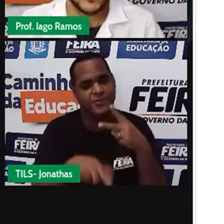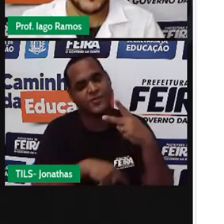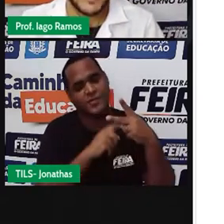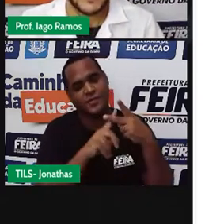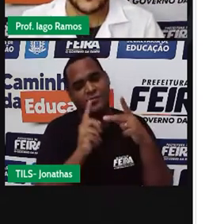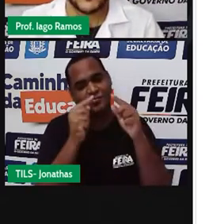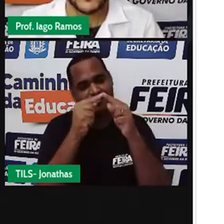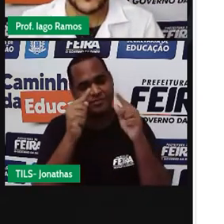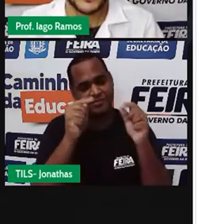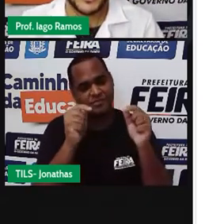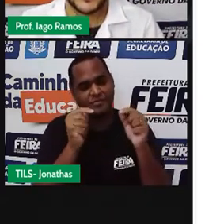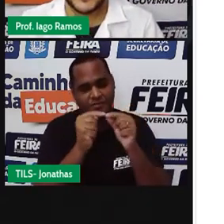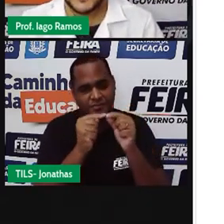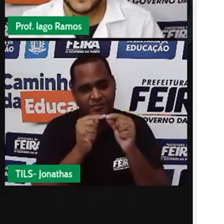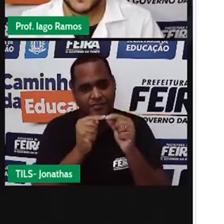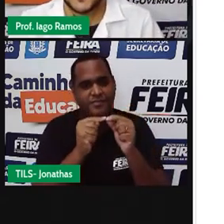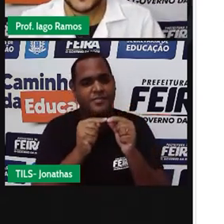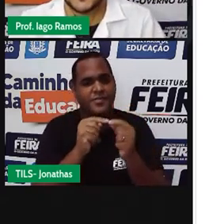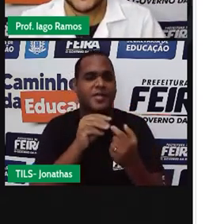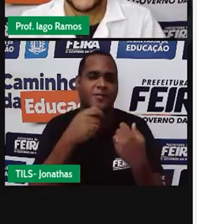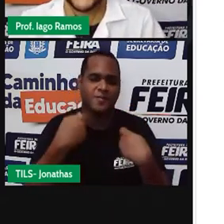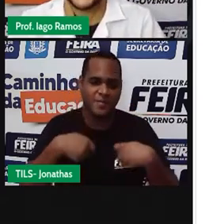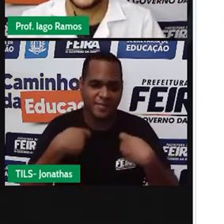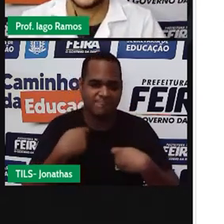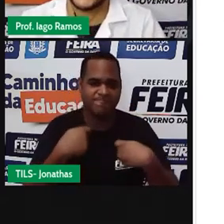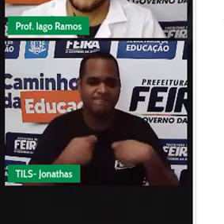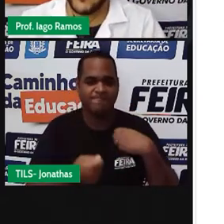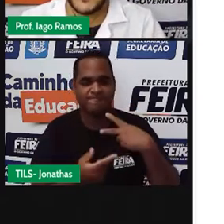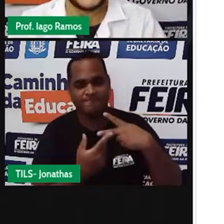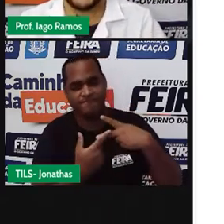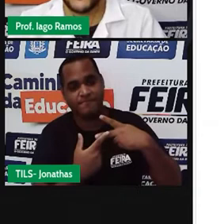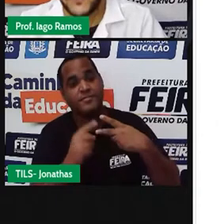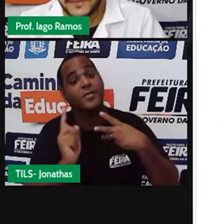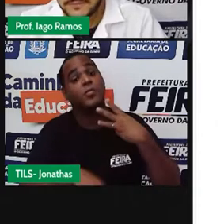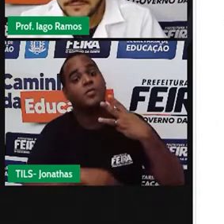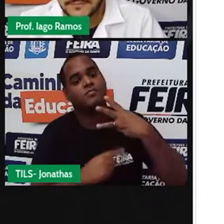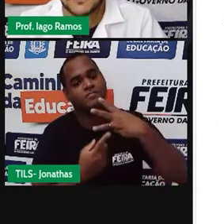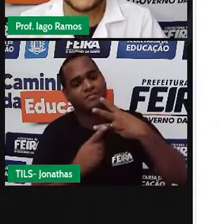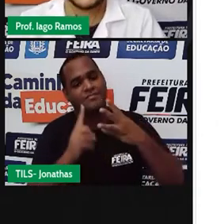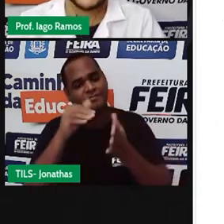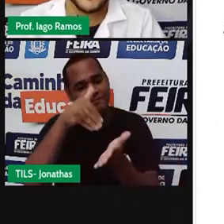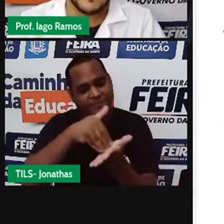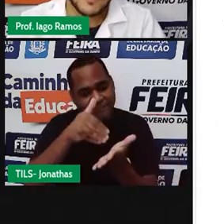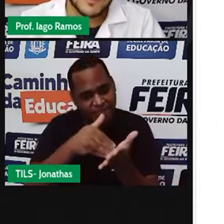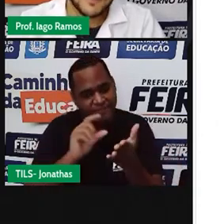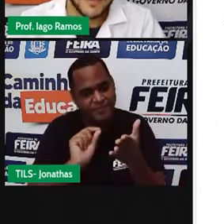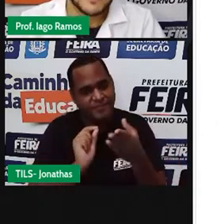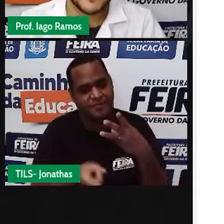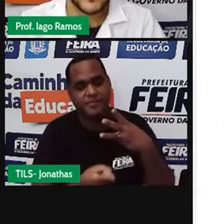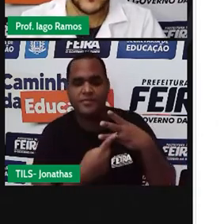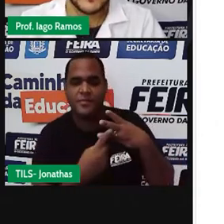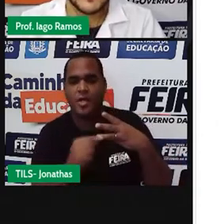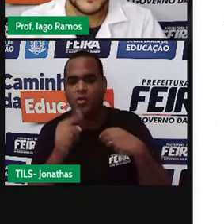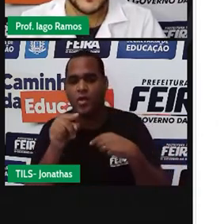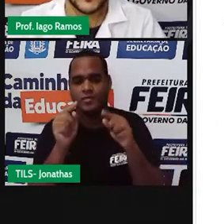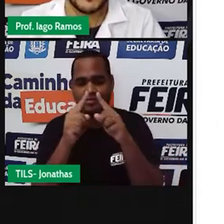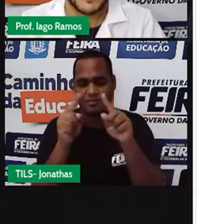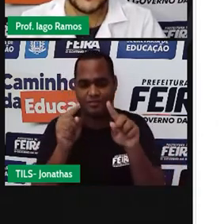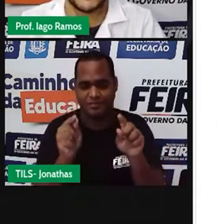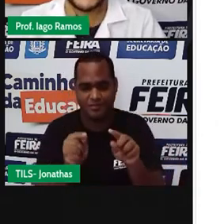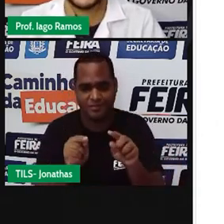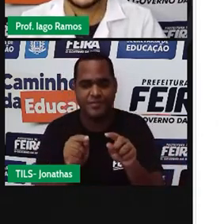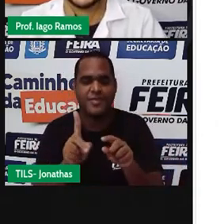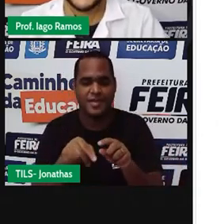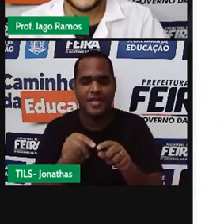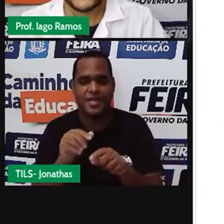contas que sobraram músculos cheios bom e depois por fim você faz as contas